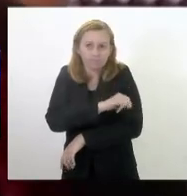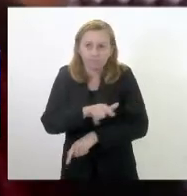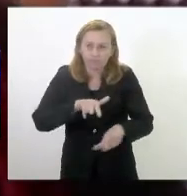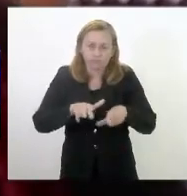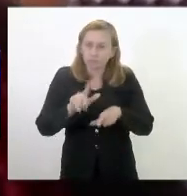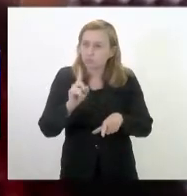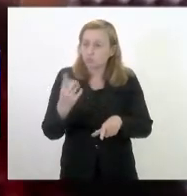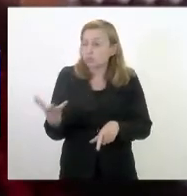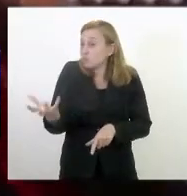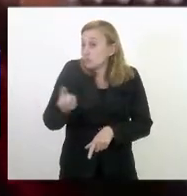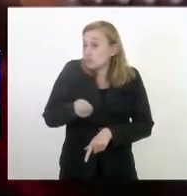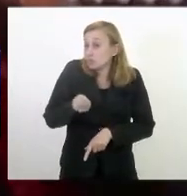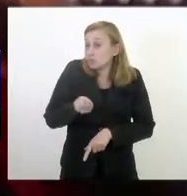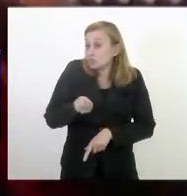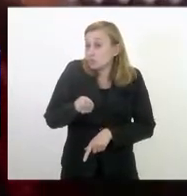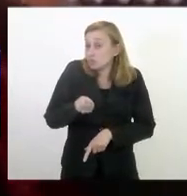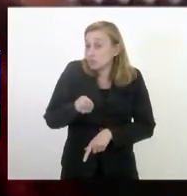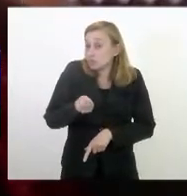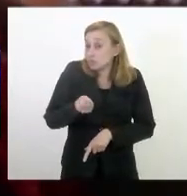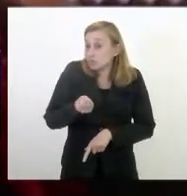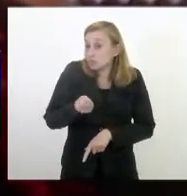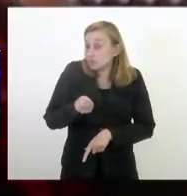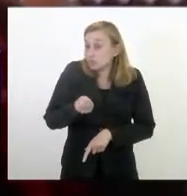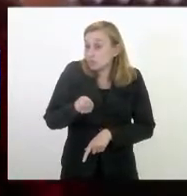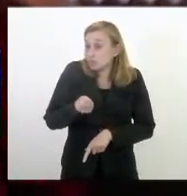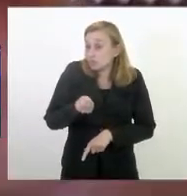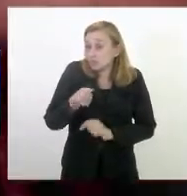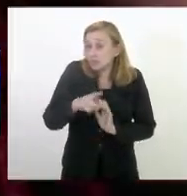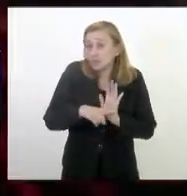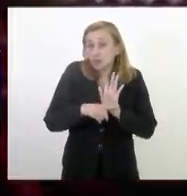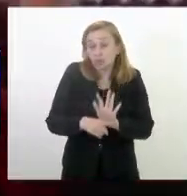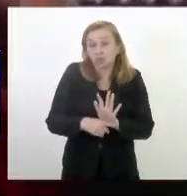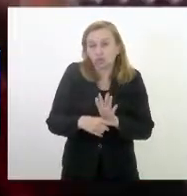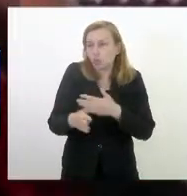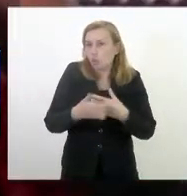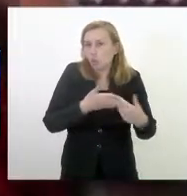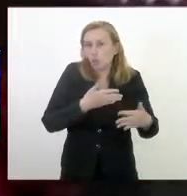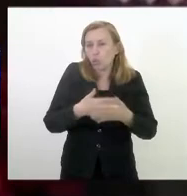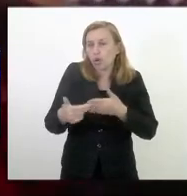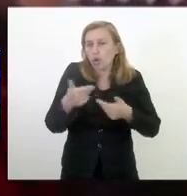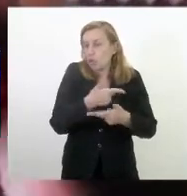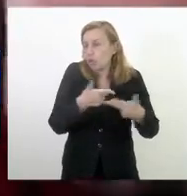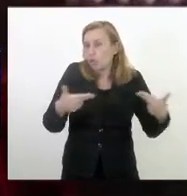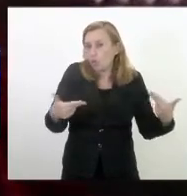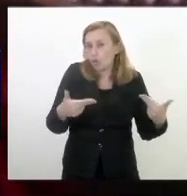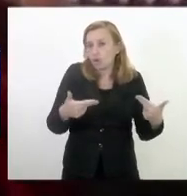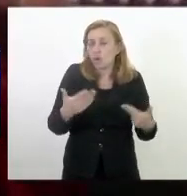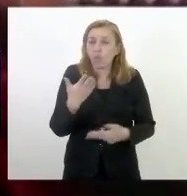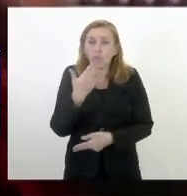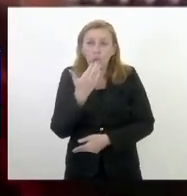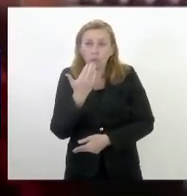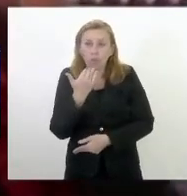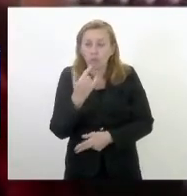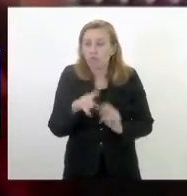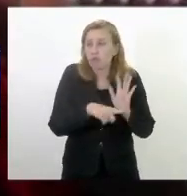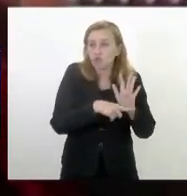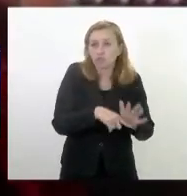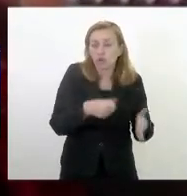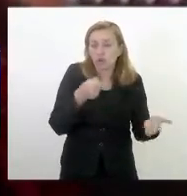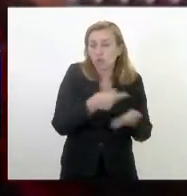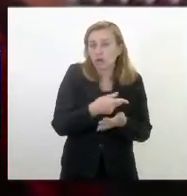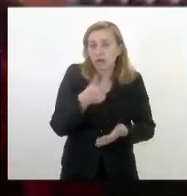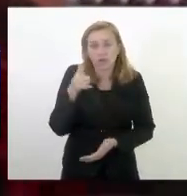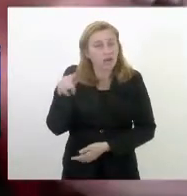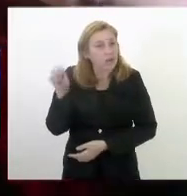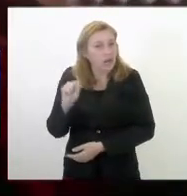receba a solicitação de auxílio, de ajuda para qualquer que seja, para comer, para ajudar a comprar gás, não